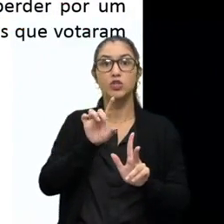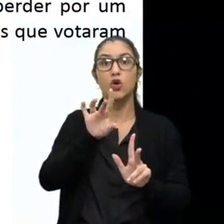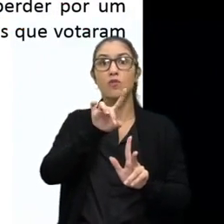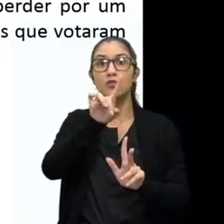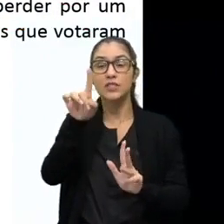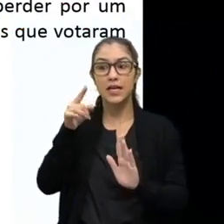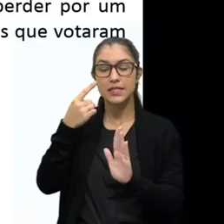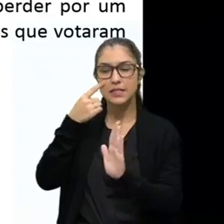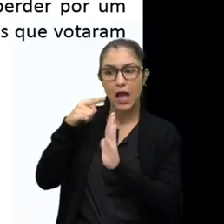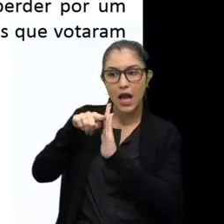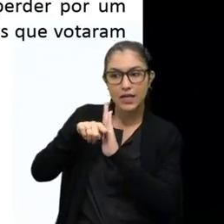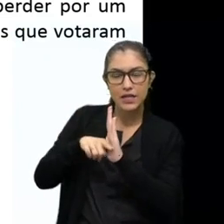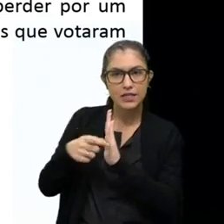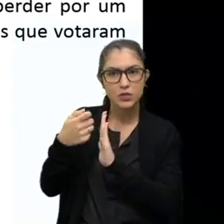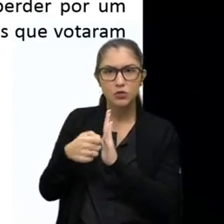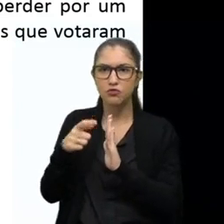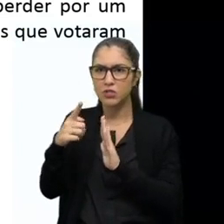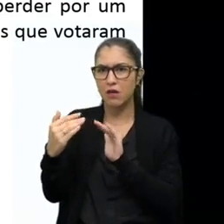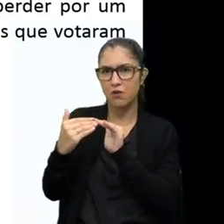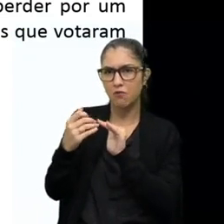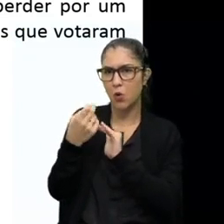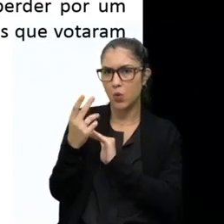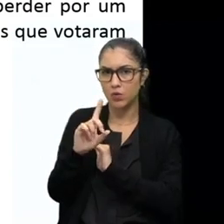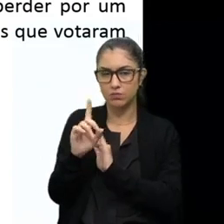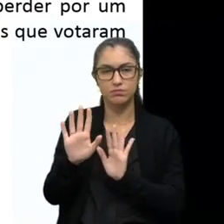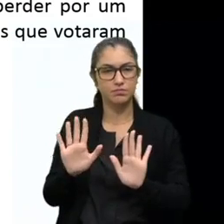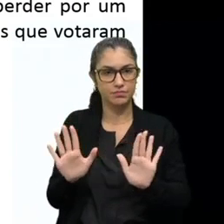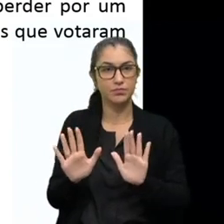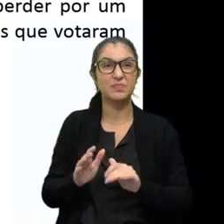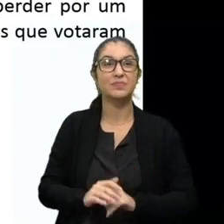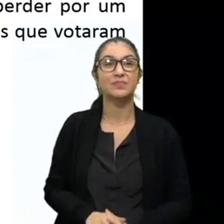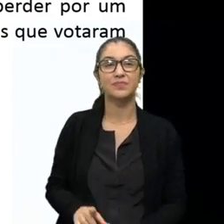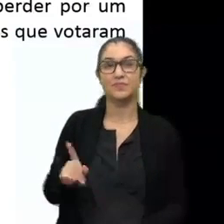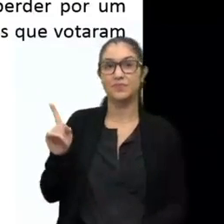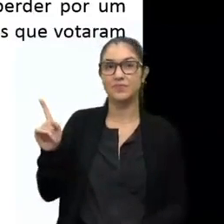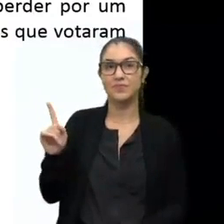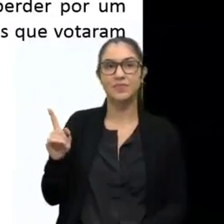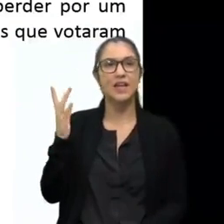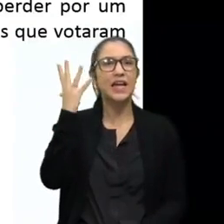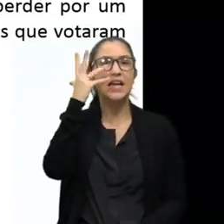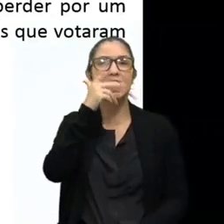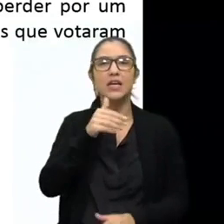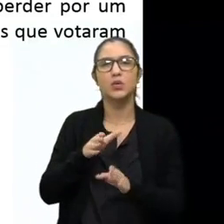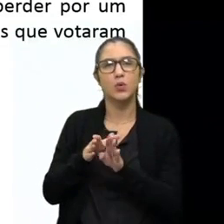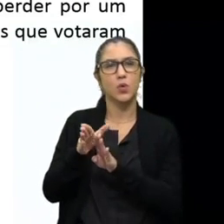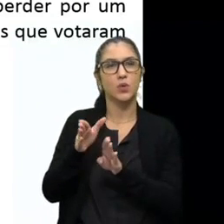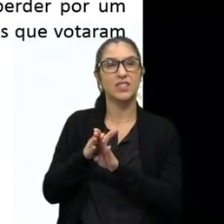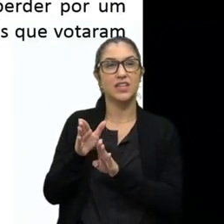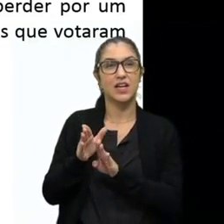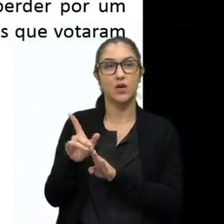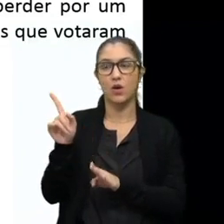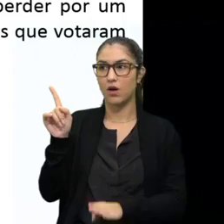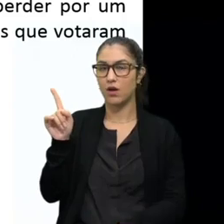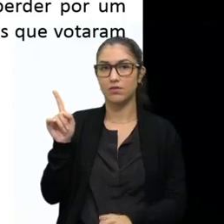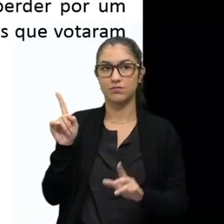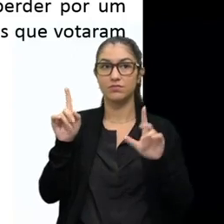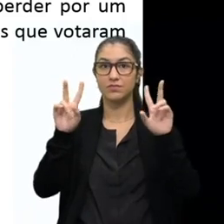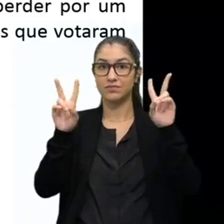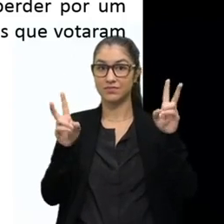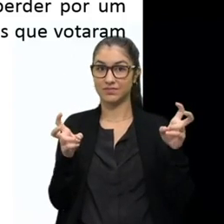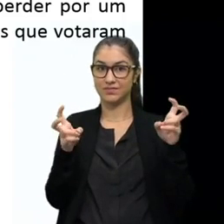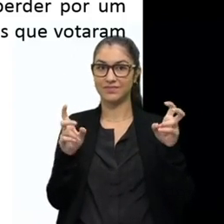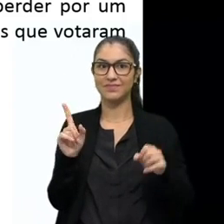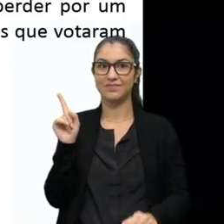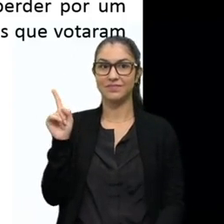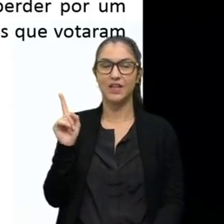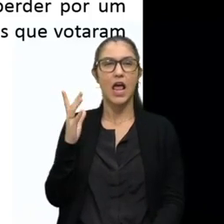analisarem a escrita. Não sei se você é a favor ou se é contra. Mas olha lá. Lindo conselho, olha que começa com aspas, né? Olha e